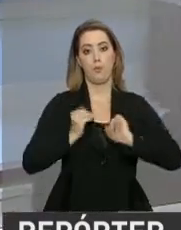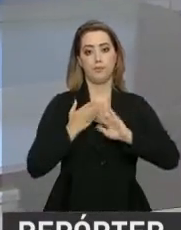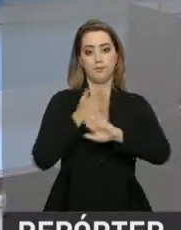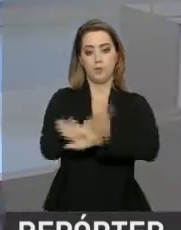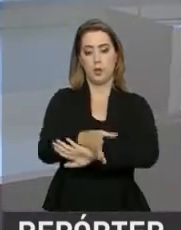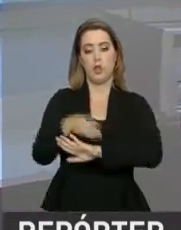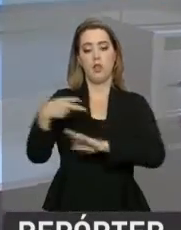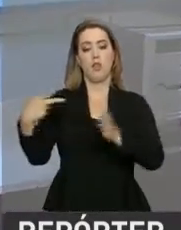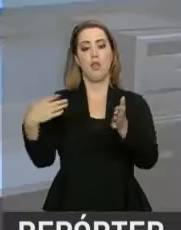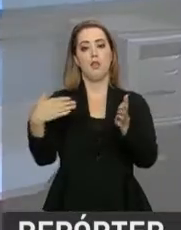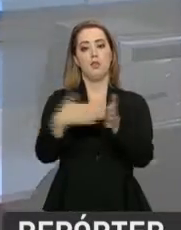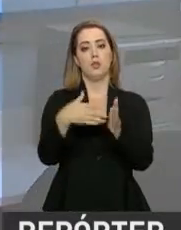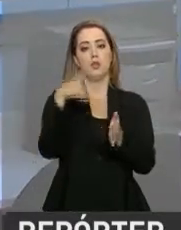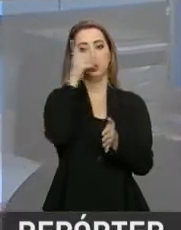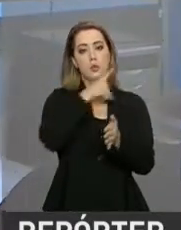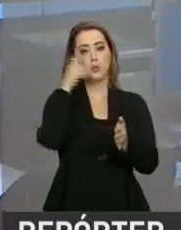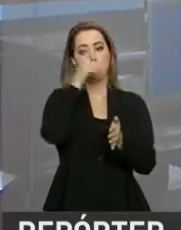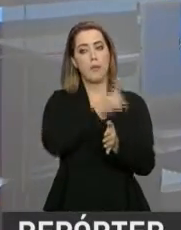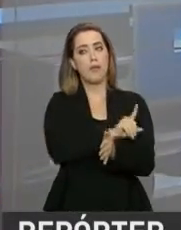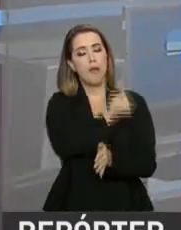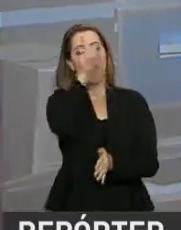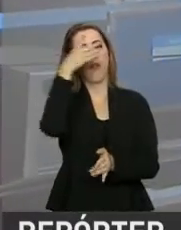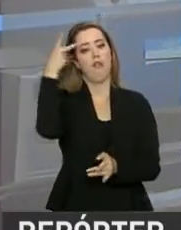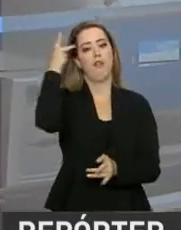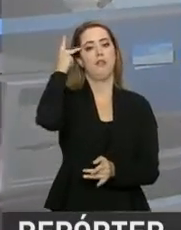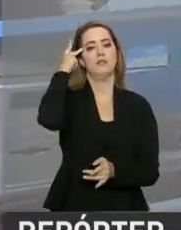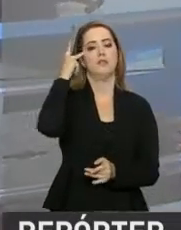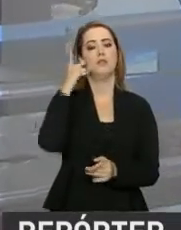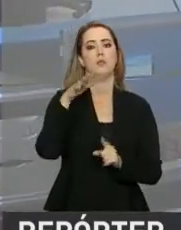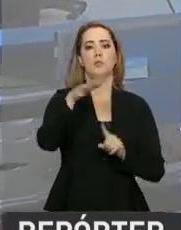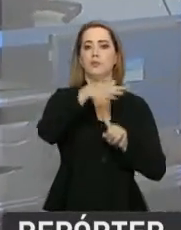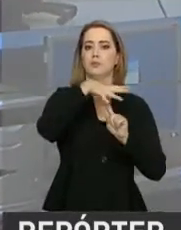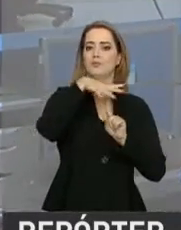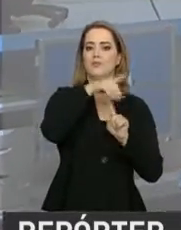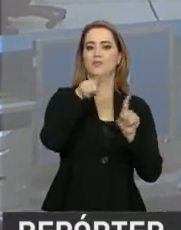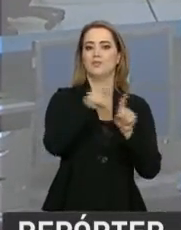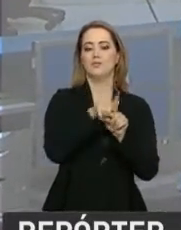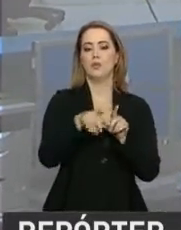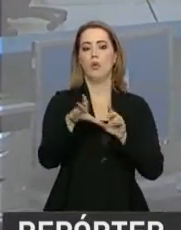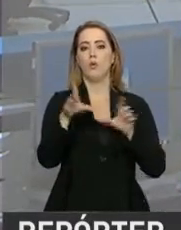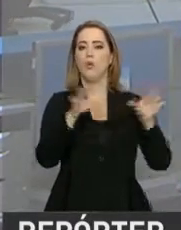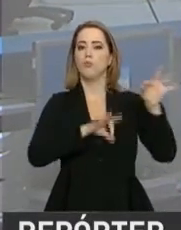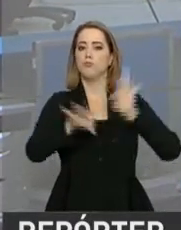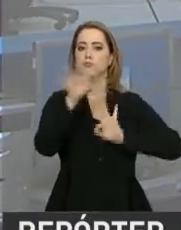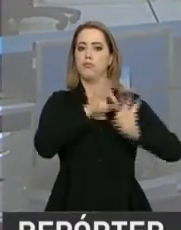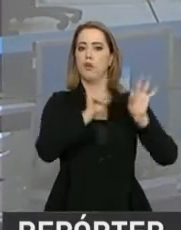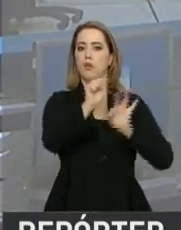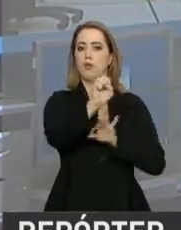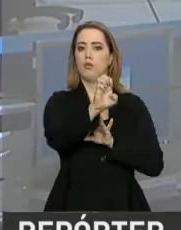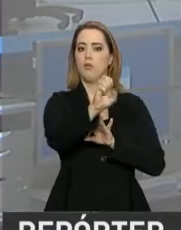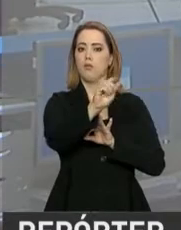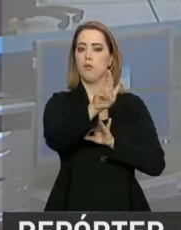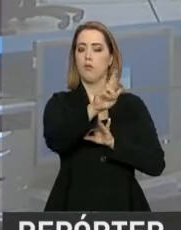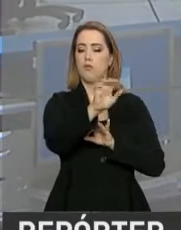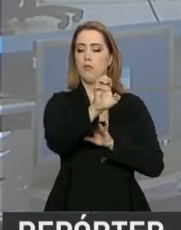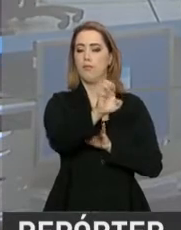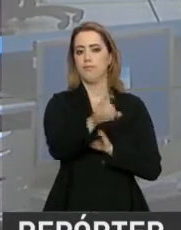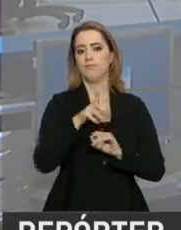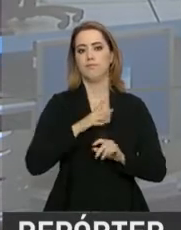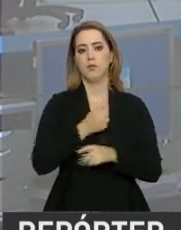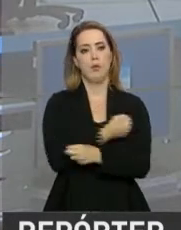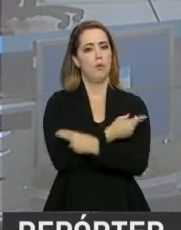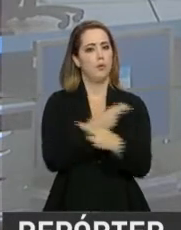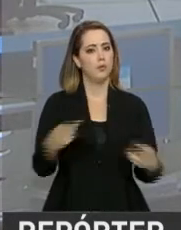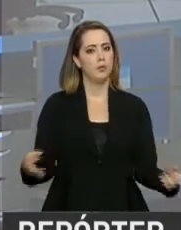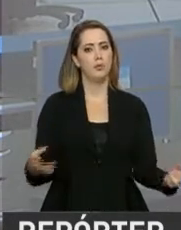domingo em São Paulo de uma feira organizada pelo Sebrae, uma oportunidade para mostrar o trabalho e vender produtos. São mais de 10 mil